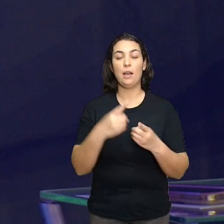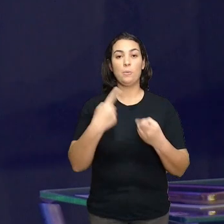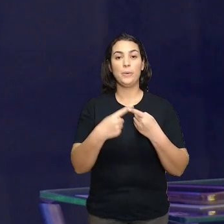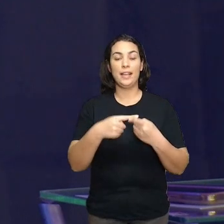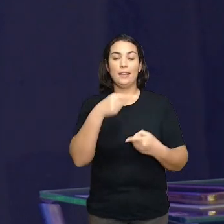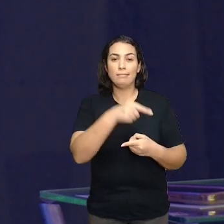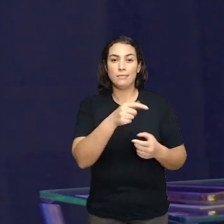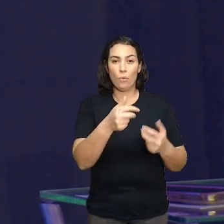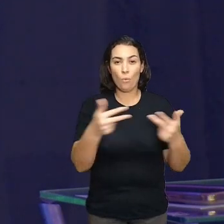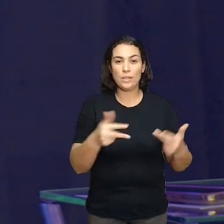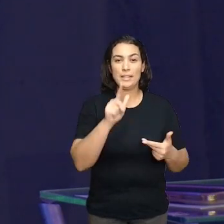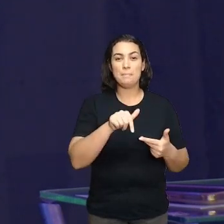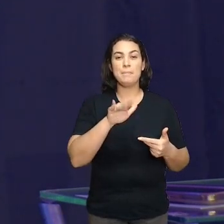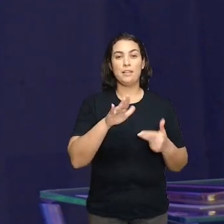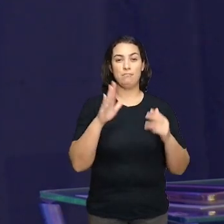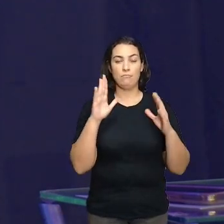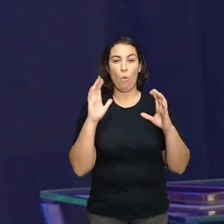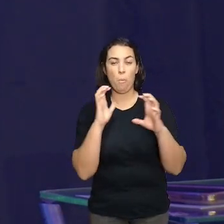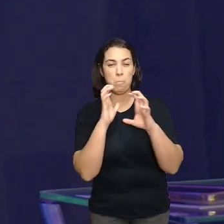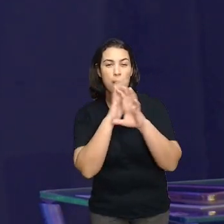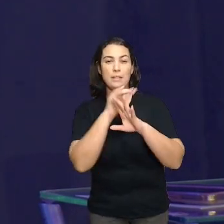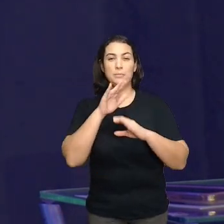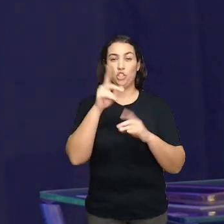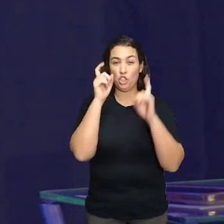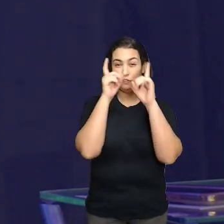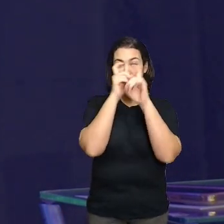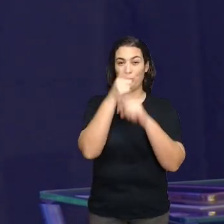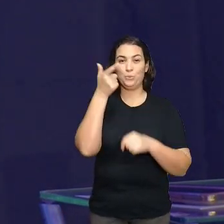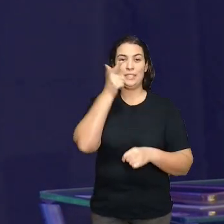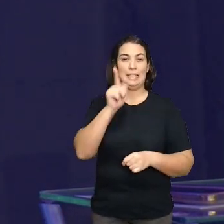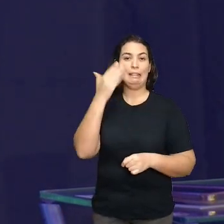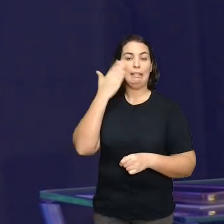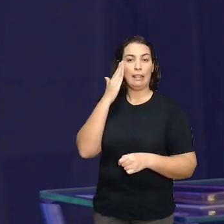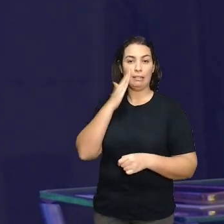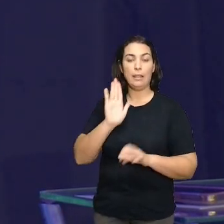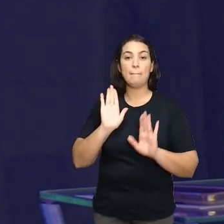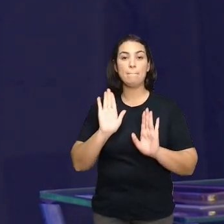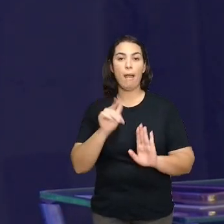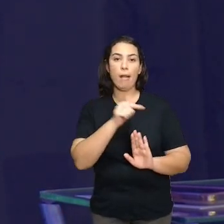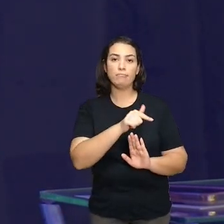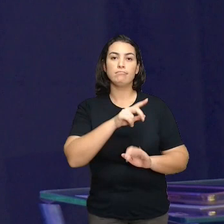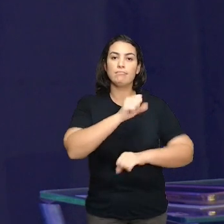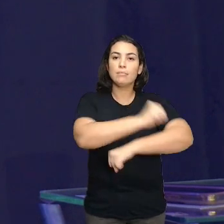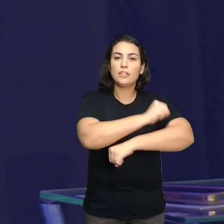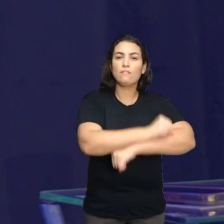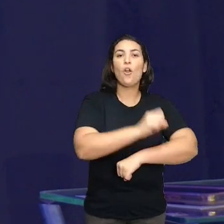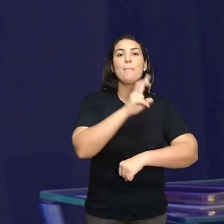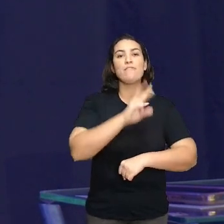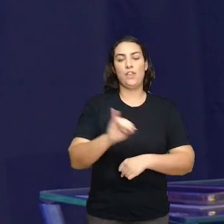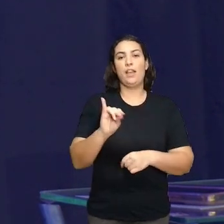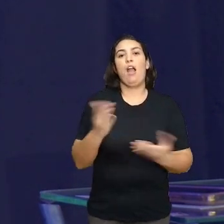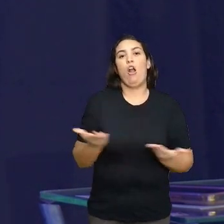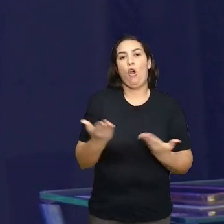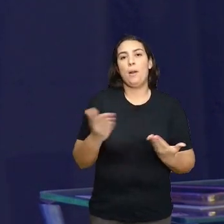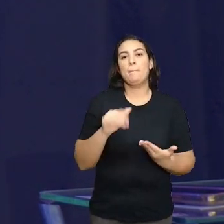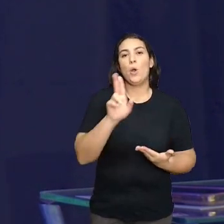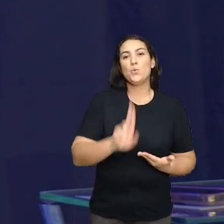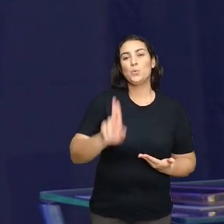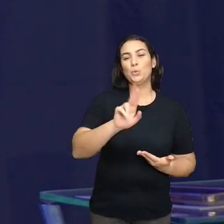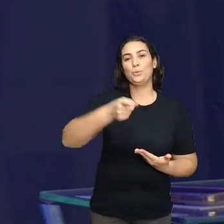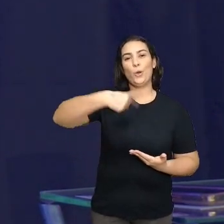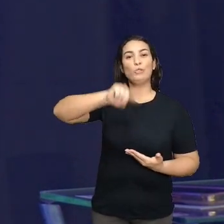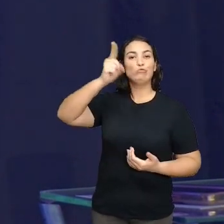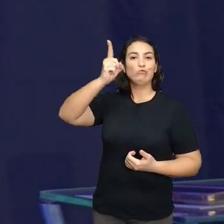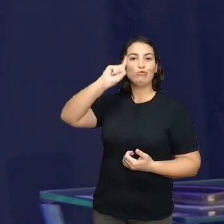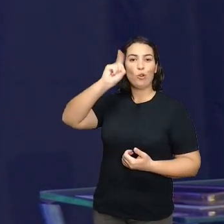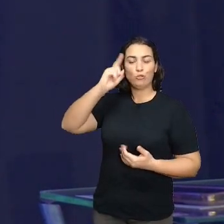entender, mas que, de certa forma, vão fazer parte do nosso cotidiano, vai fazer parte do nosso dia a dia. Então, a gente